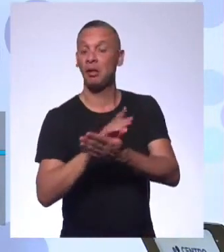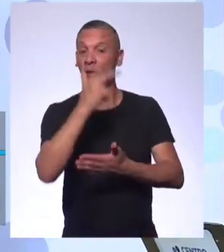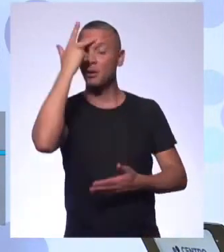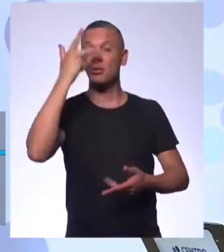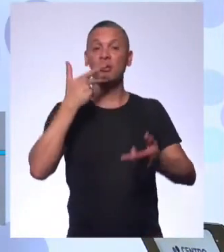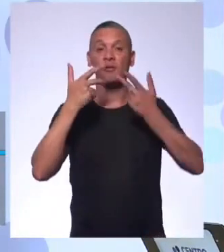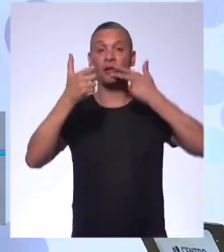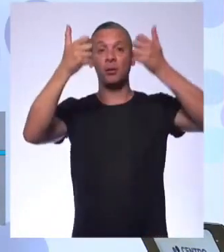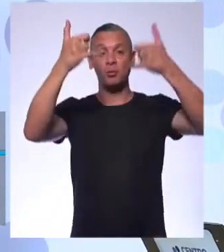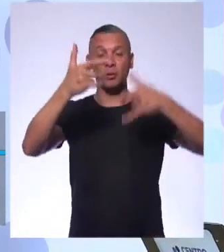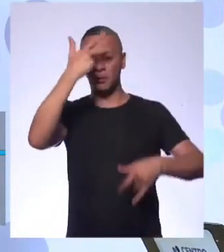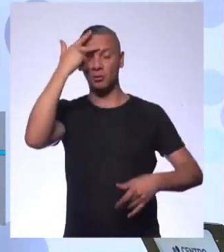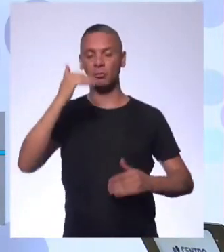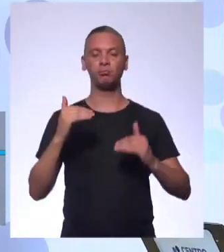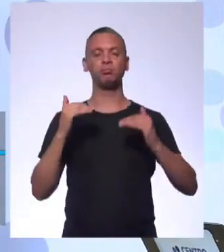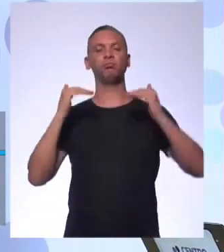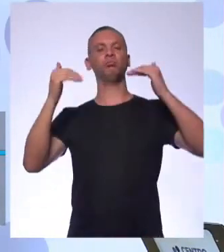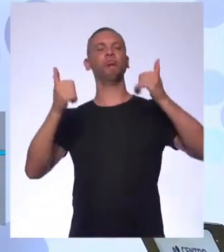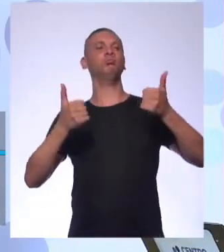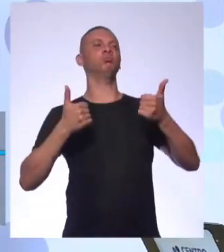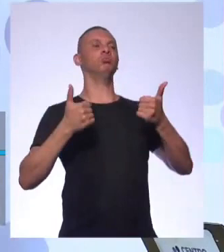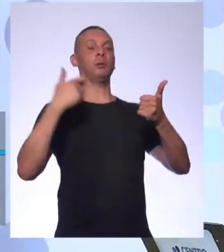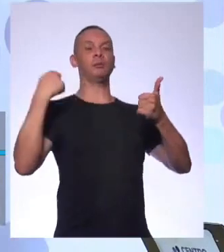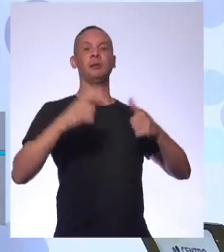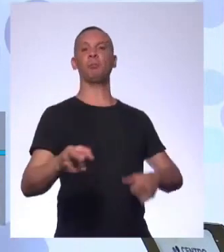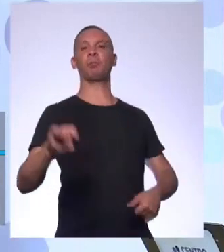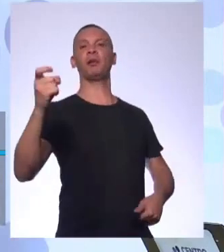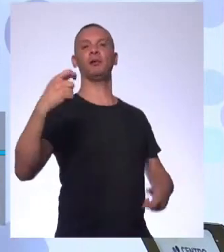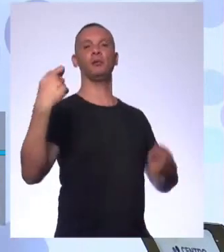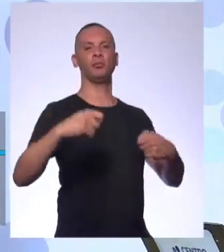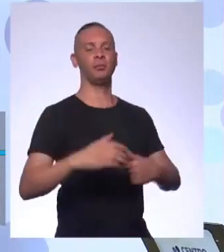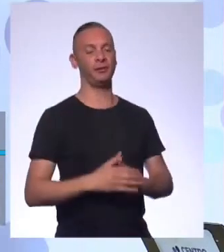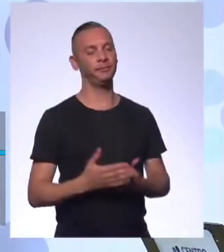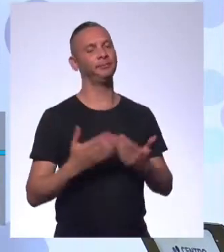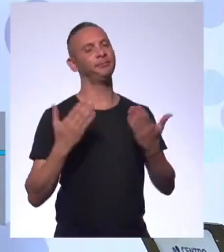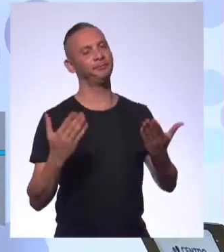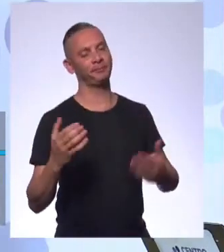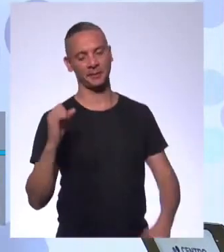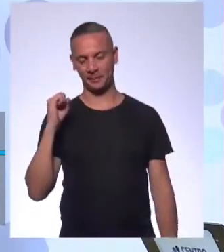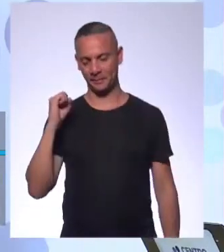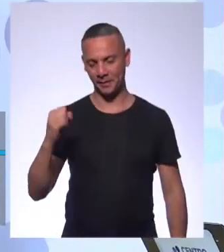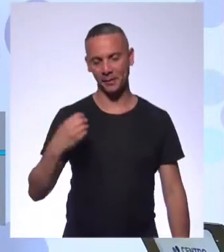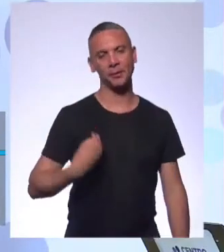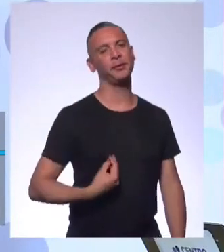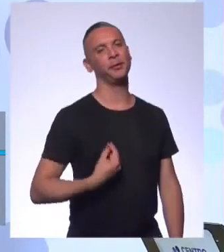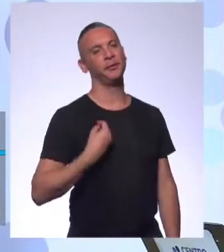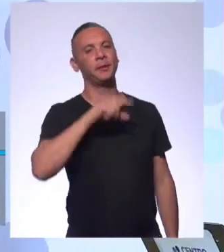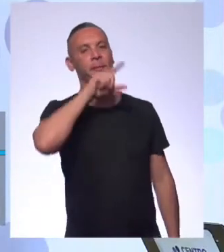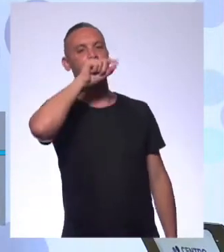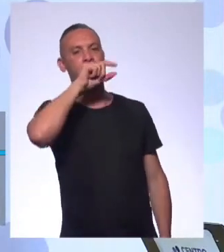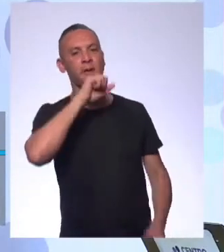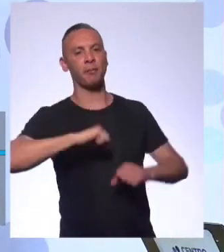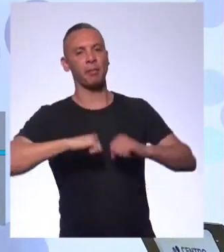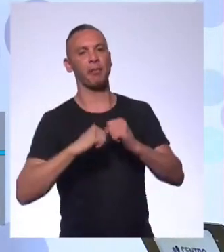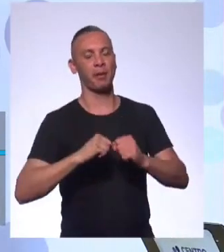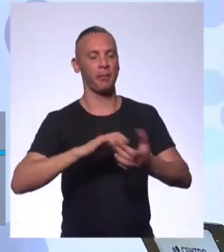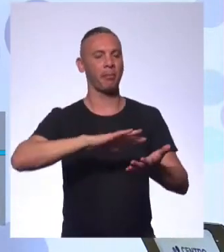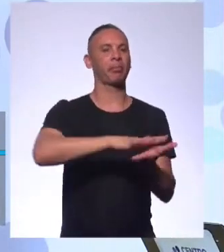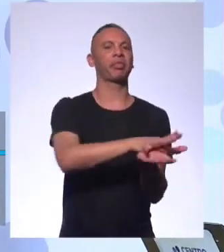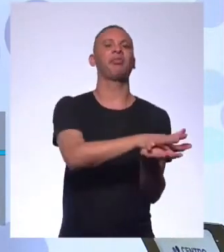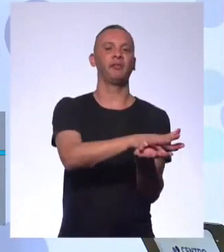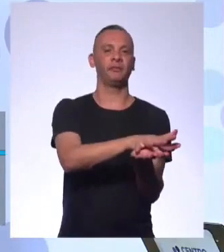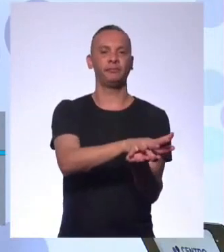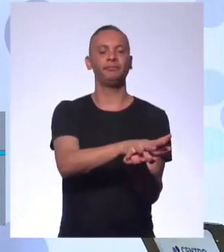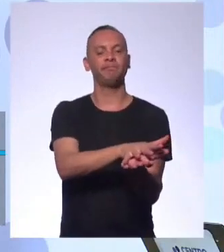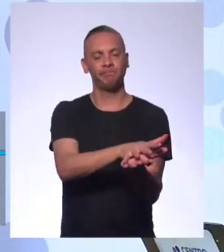debate que para ser alguém tem que matar. E ele não matou. Claro, matou uma vida, matou um pintinho, mas por acidente pisando. E ficou